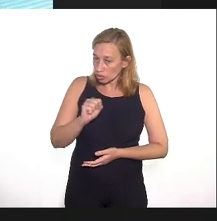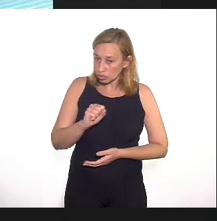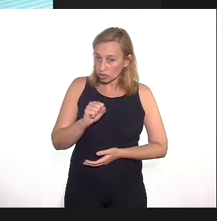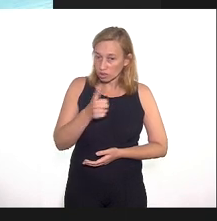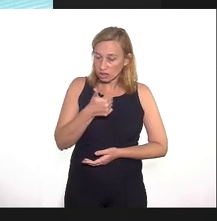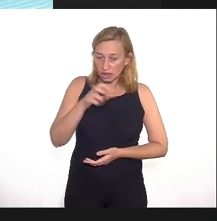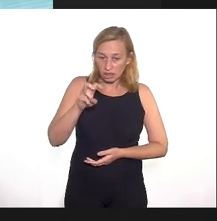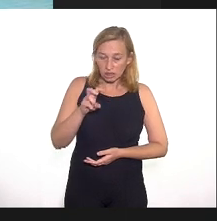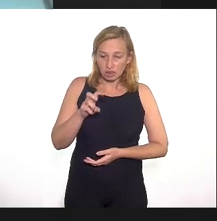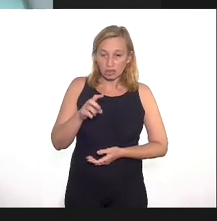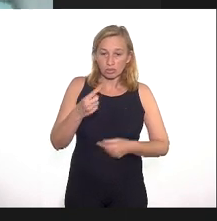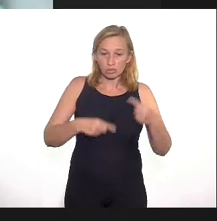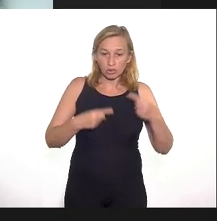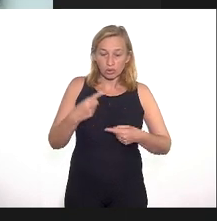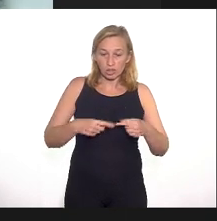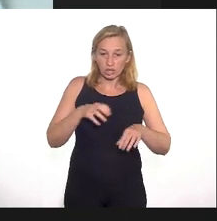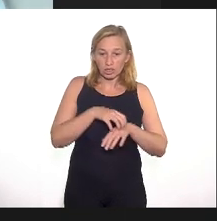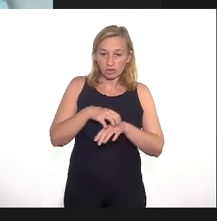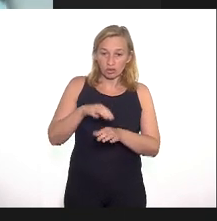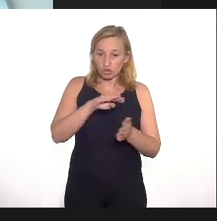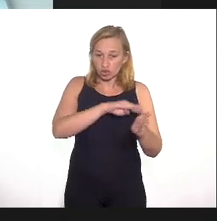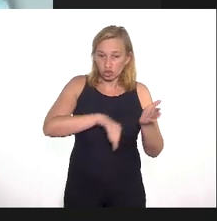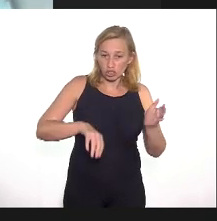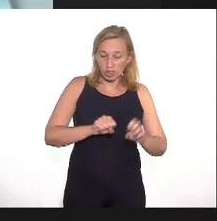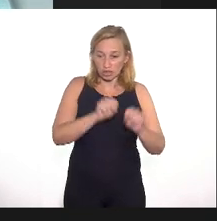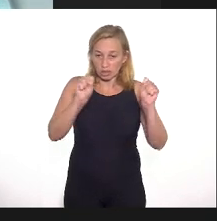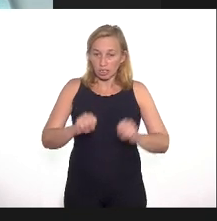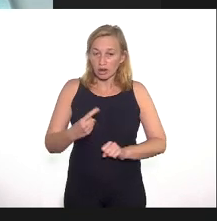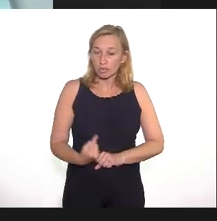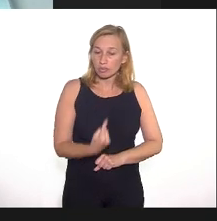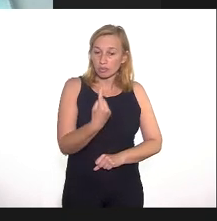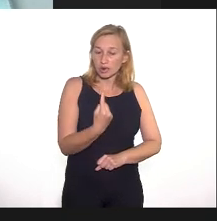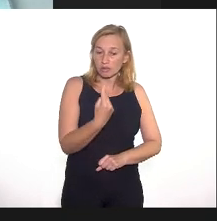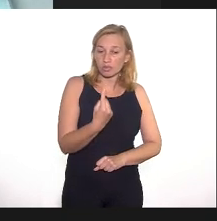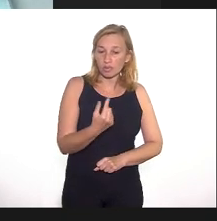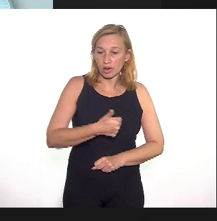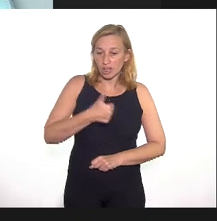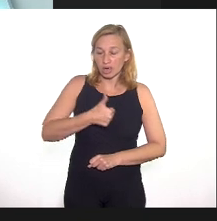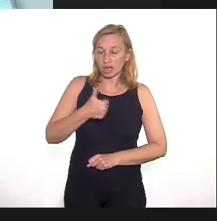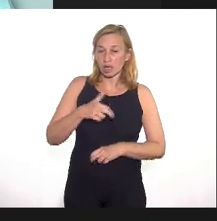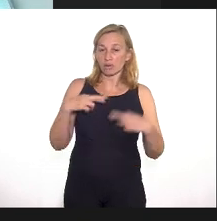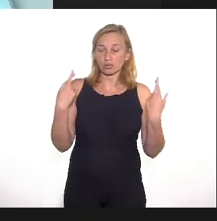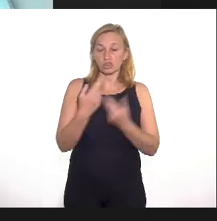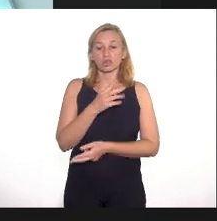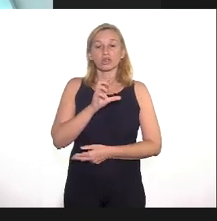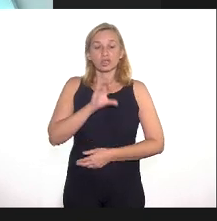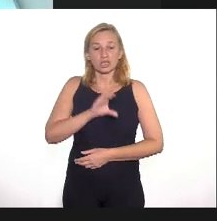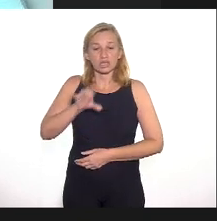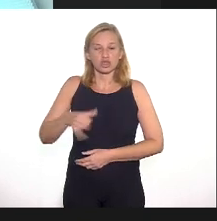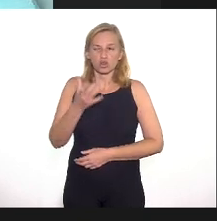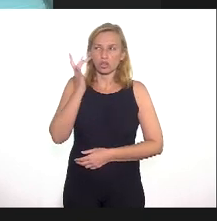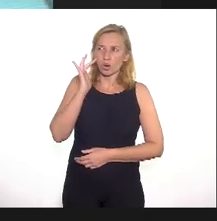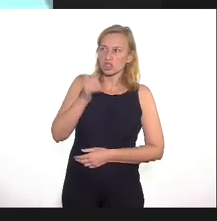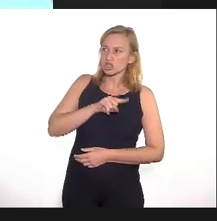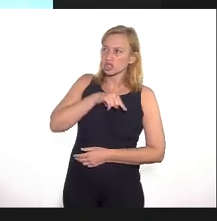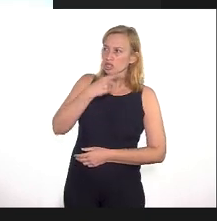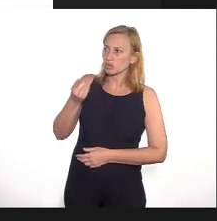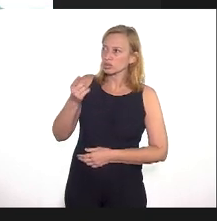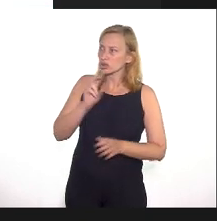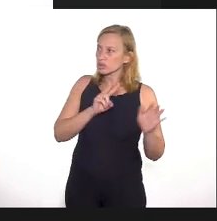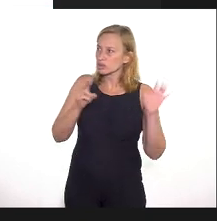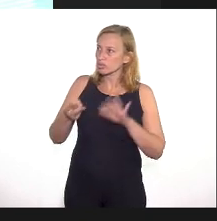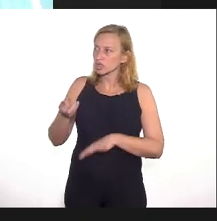Transporte. Vou tirar do sistema e na primeira reunião de CCJ, que é a semana que vem, às